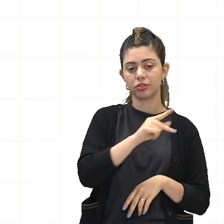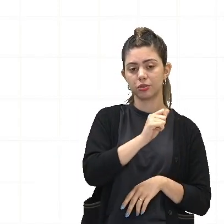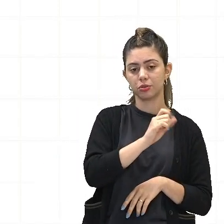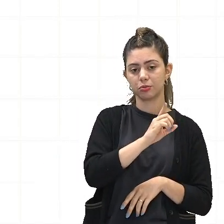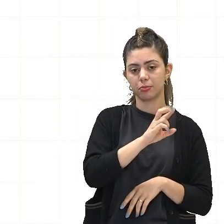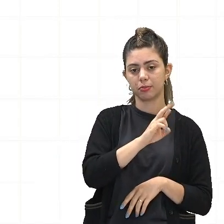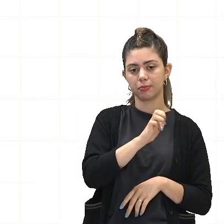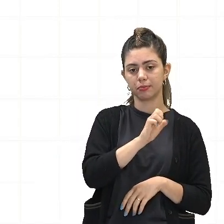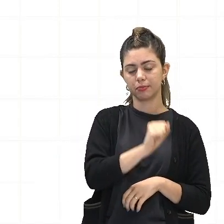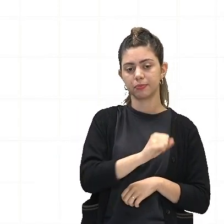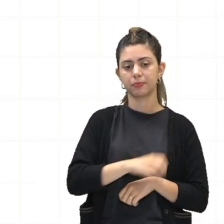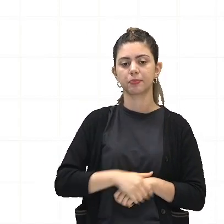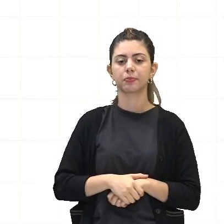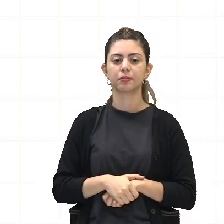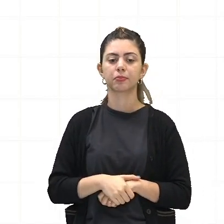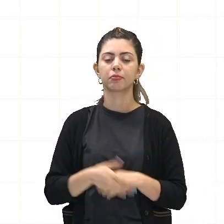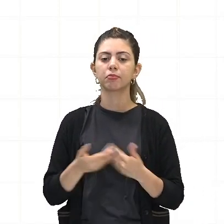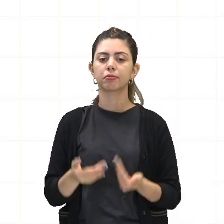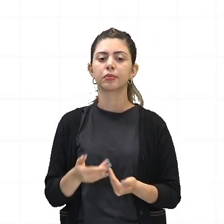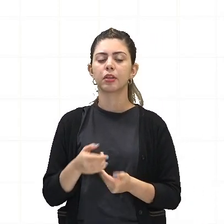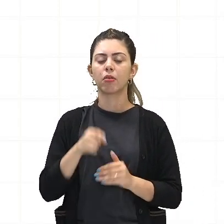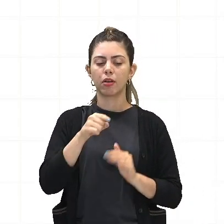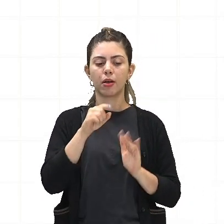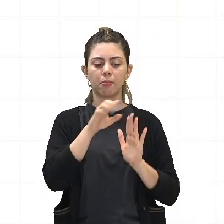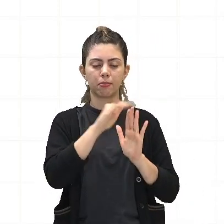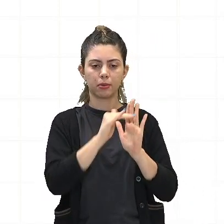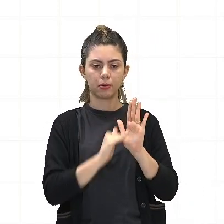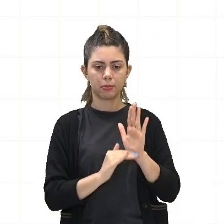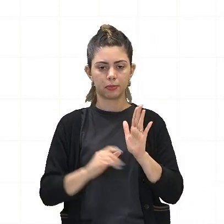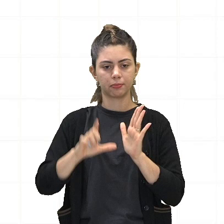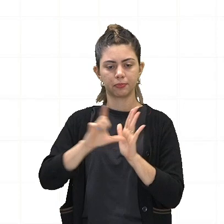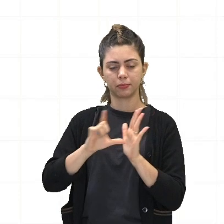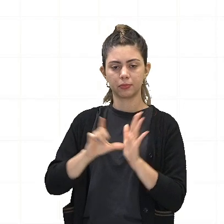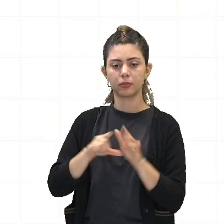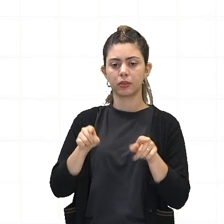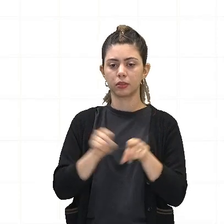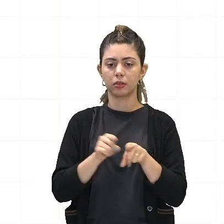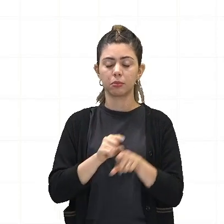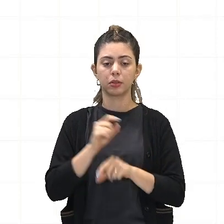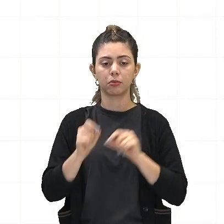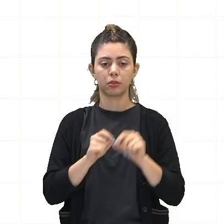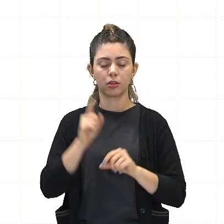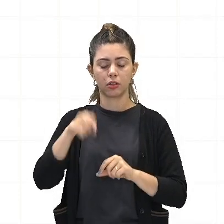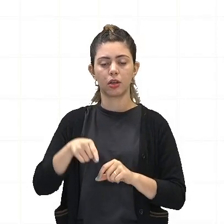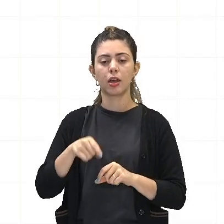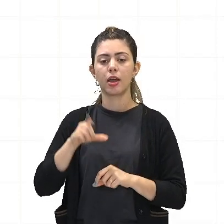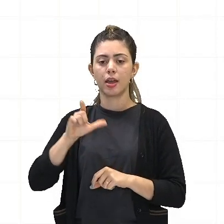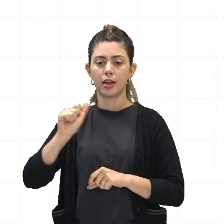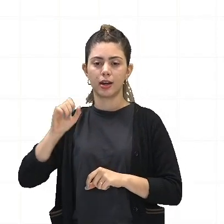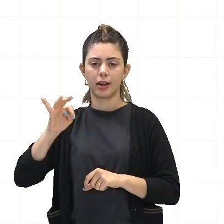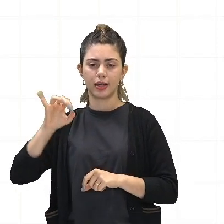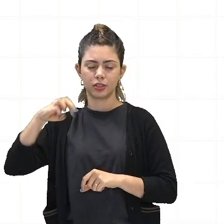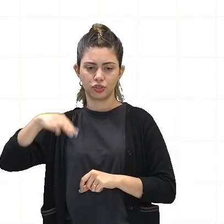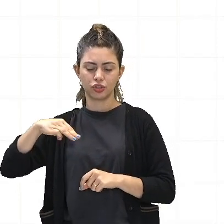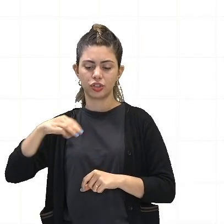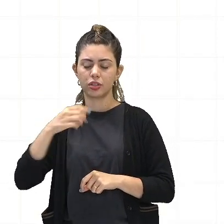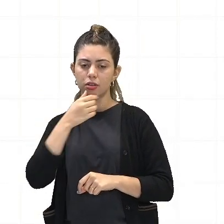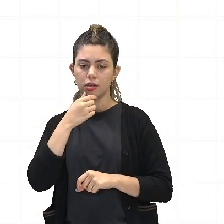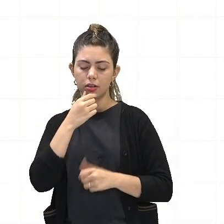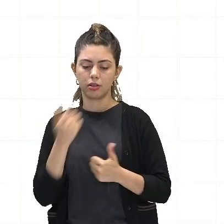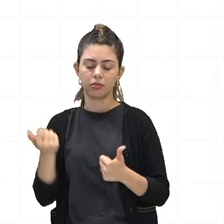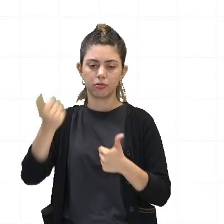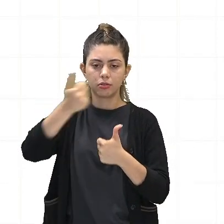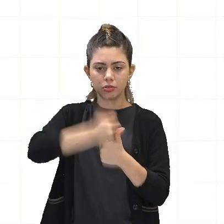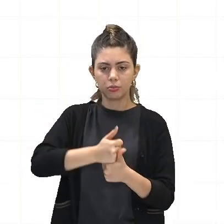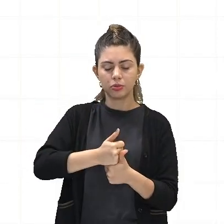sacramentos, mantendo apenas o batismo e a Eucaristia. Por isso que as igrejas protestantes, que são as